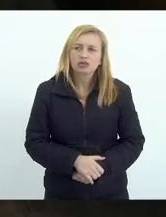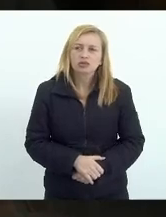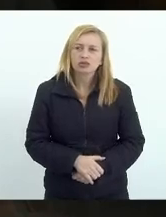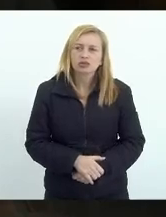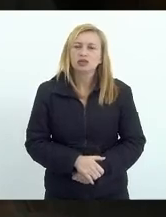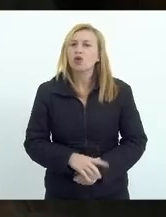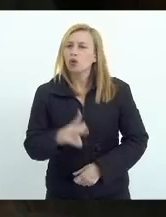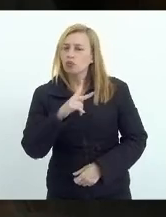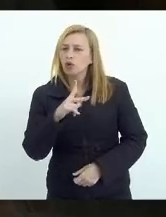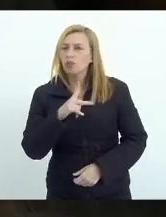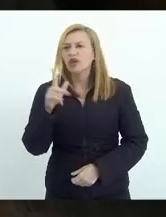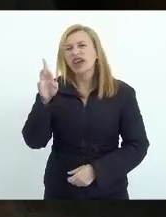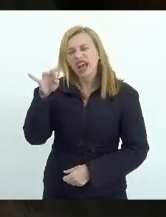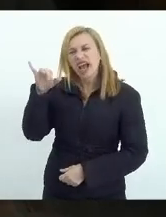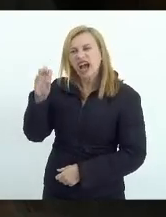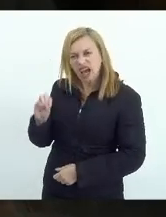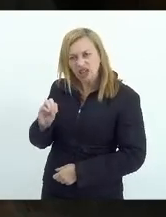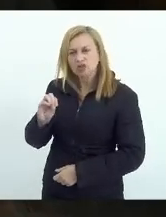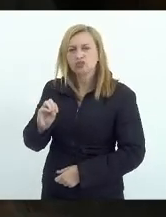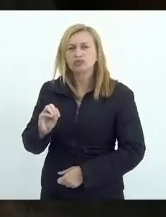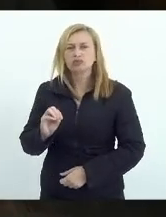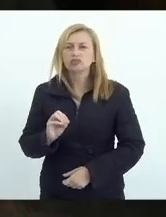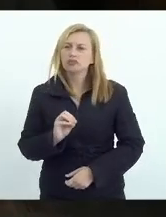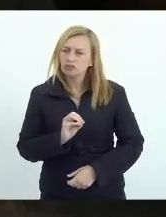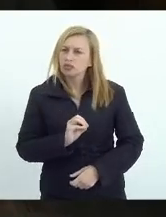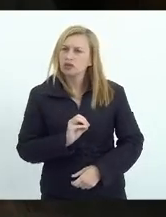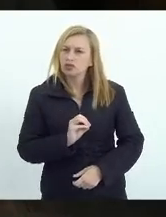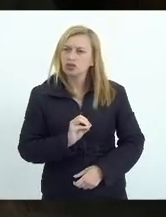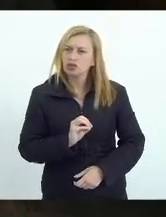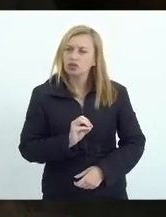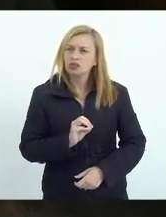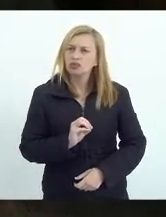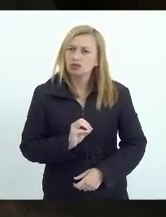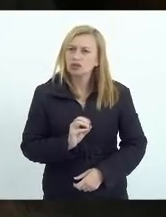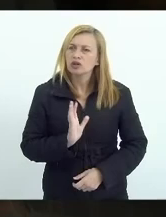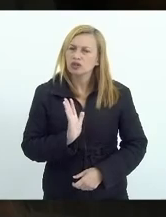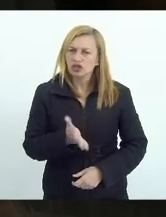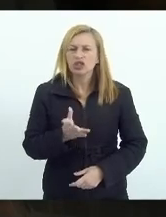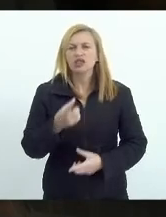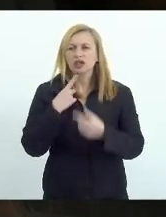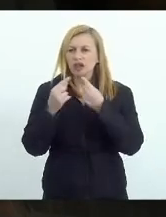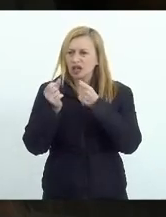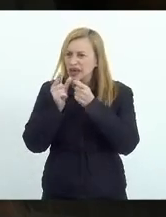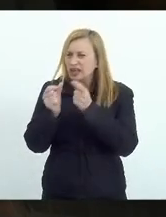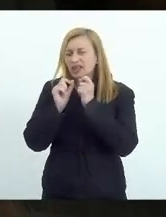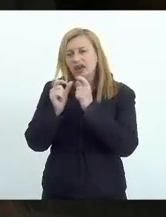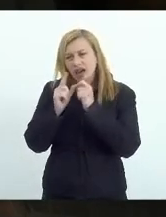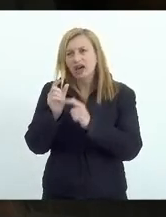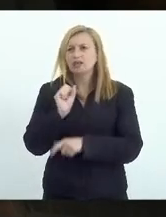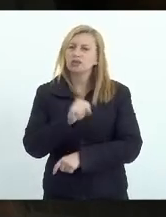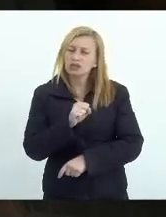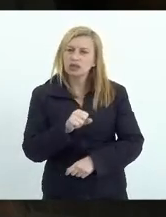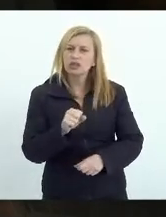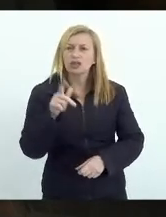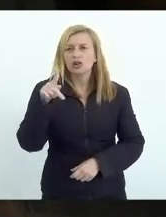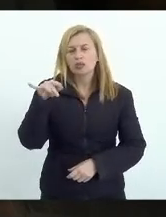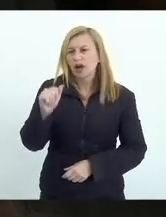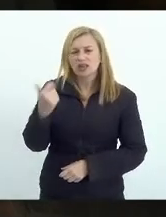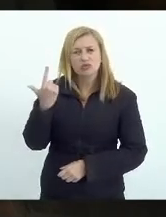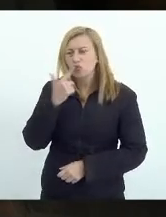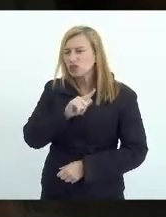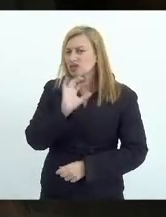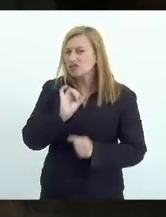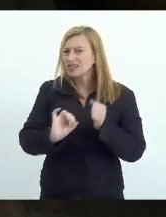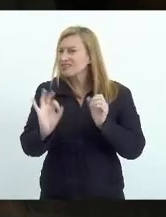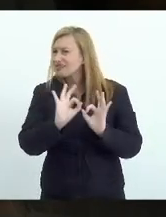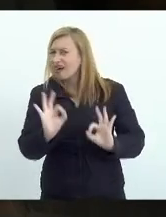próprio Ricardo Lodi, o Ricardo fez o pagamento do auxílio tecnológico, agora está sendo questionado, está sendo contestado, e o Palácio não consegue fazer,